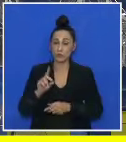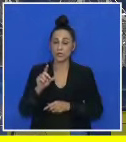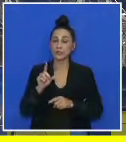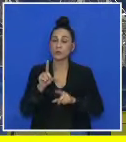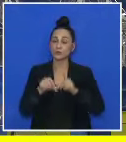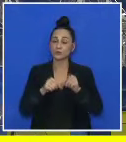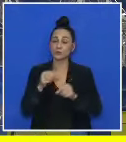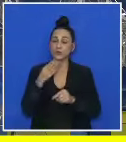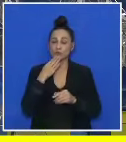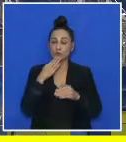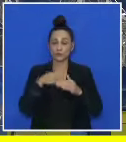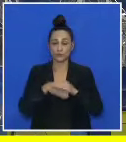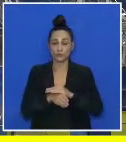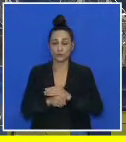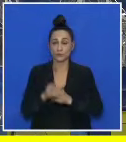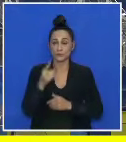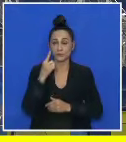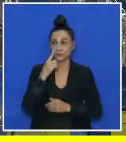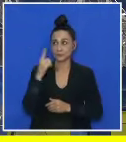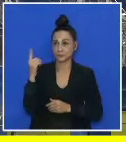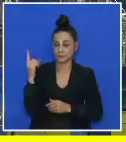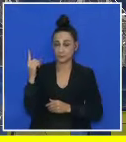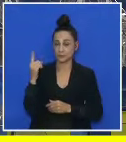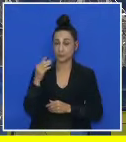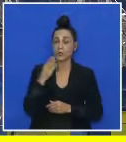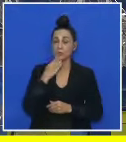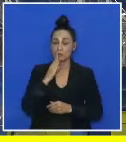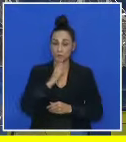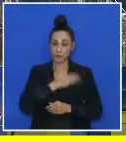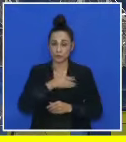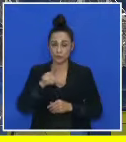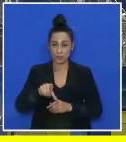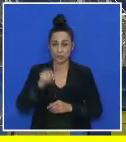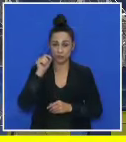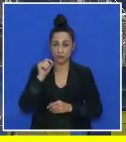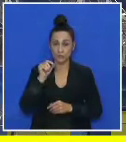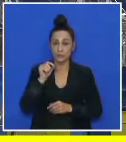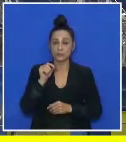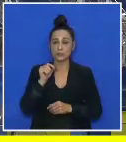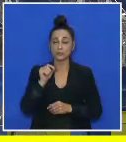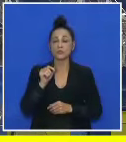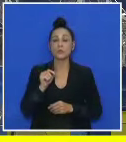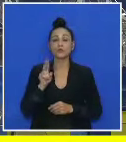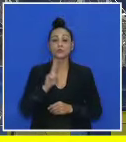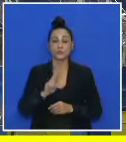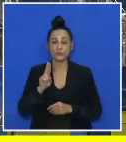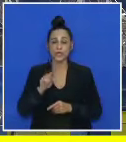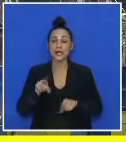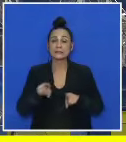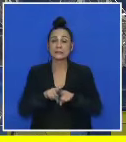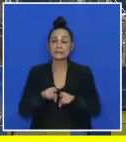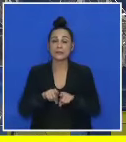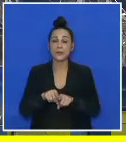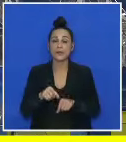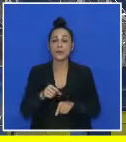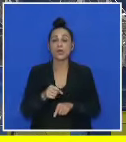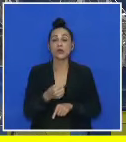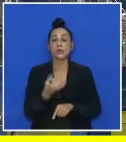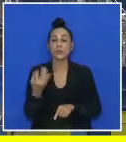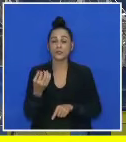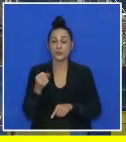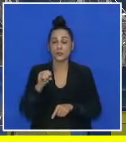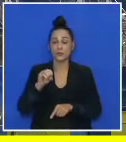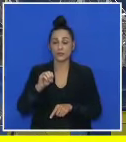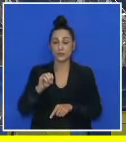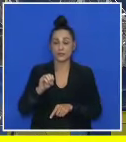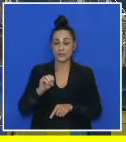sorteio da Time Mania. Para o sorteio do time do coração, são utilizadas também 80 bolas